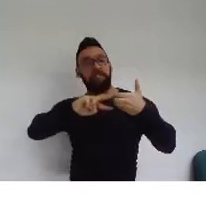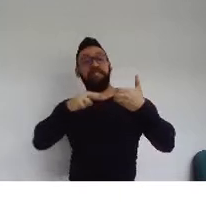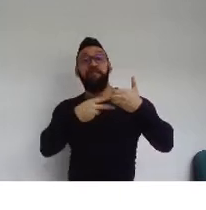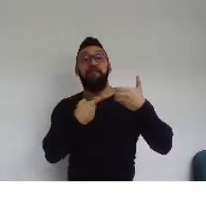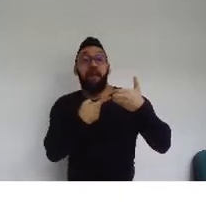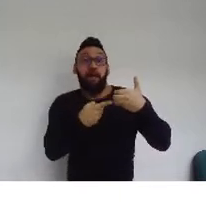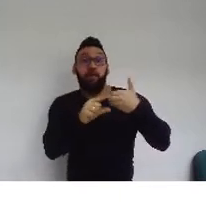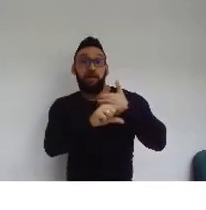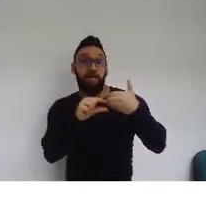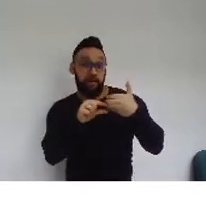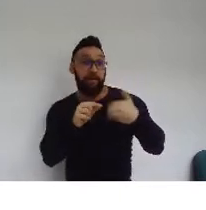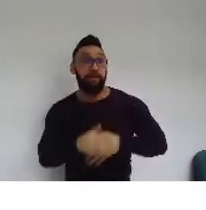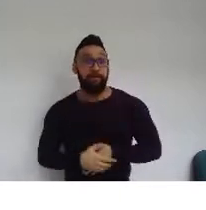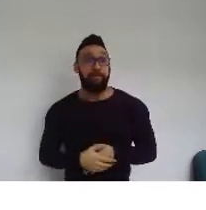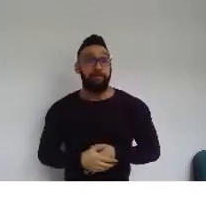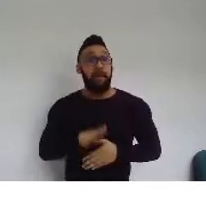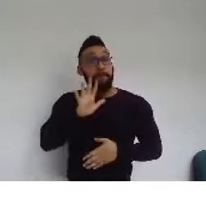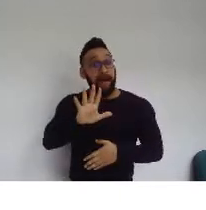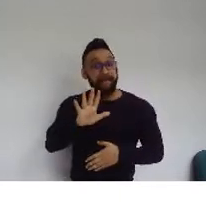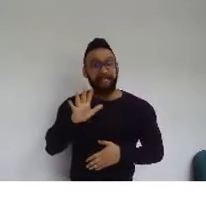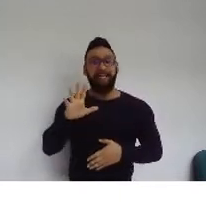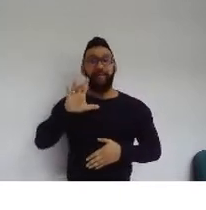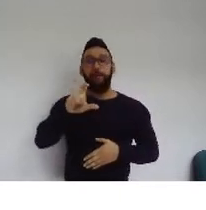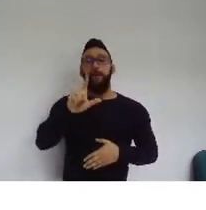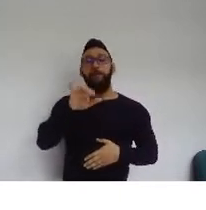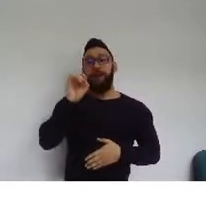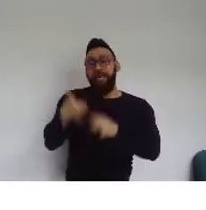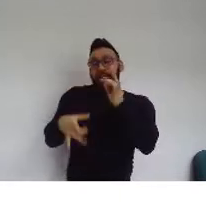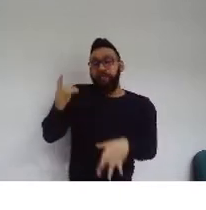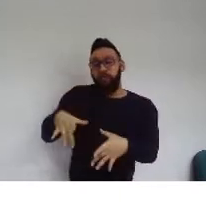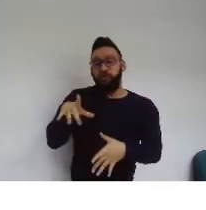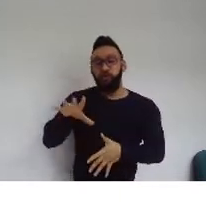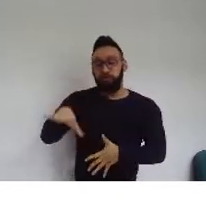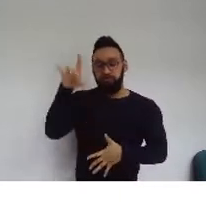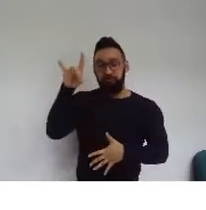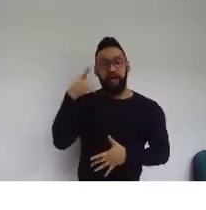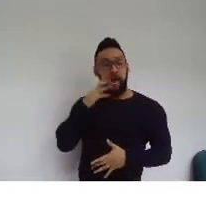Como comodificado, né? Então, a próxima, por favor.